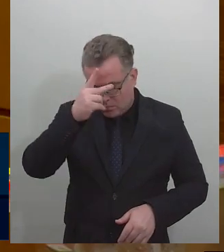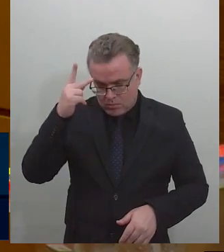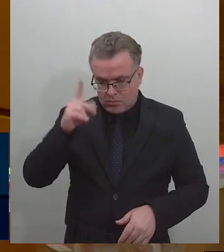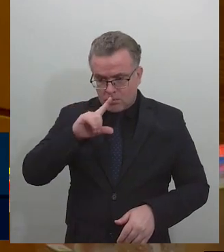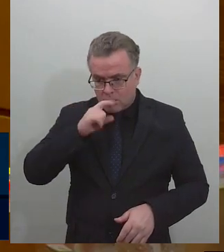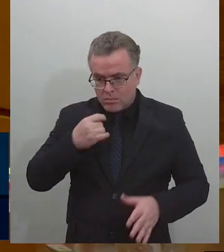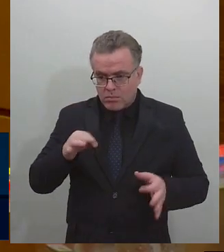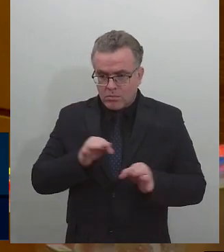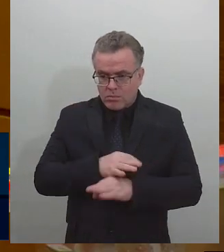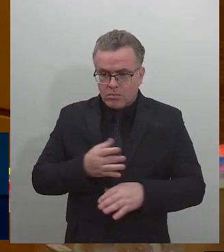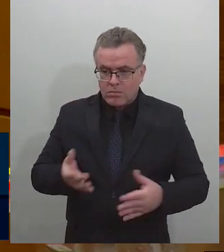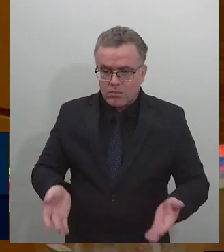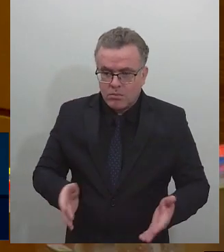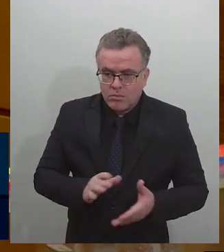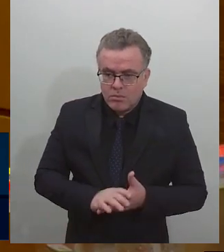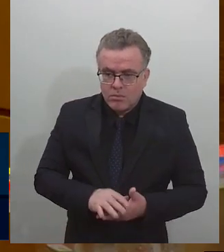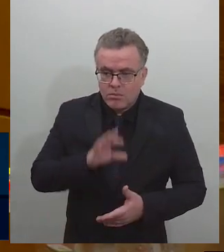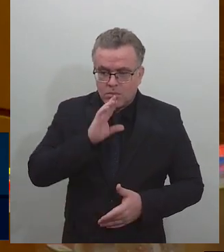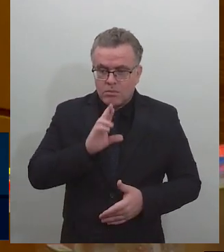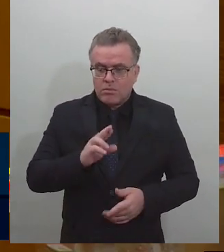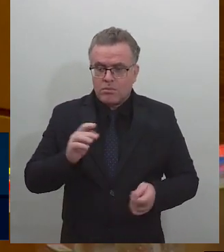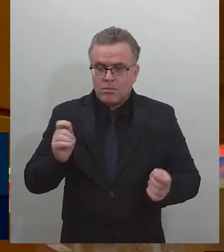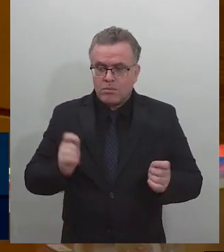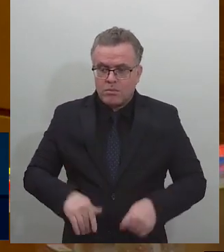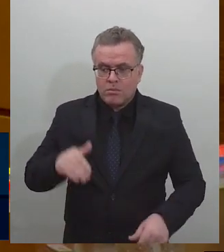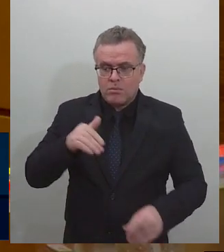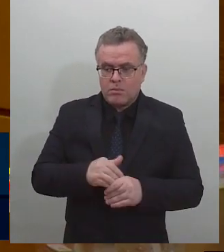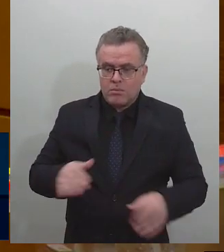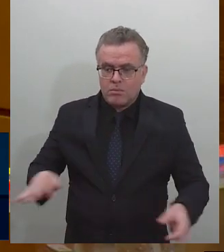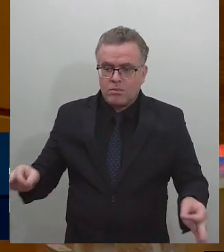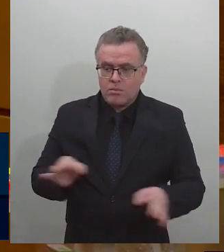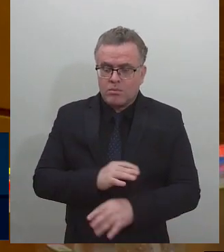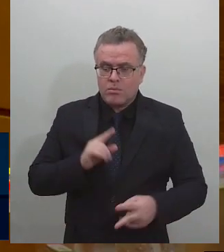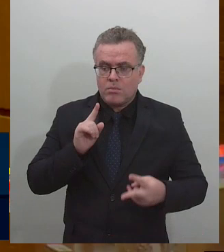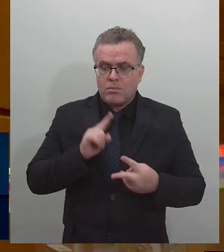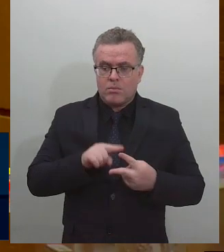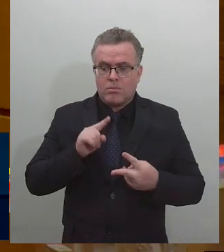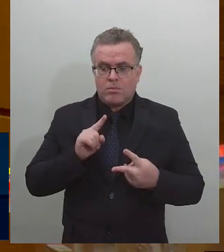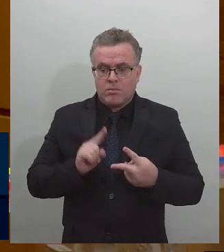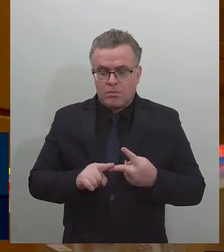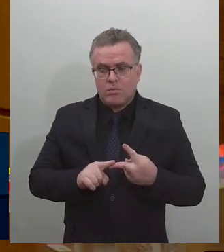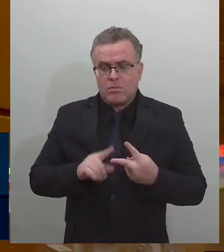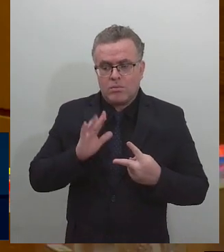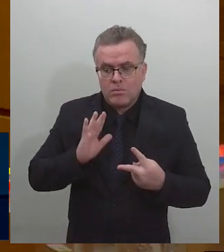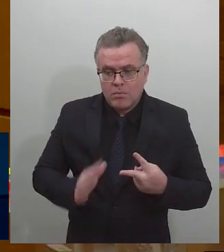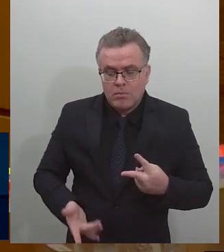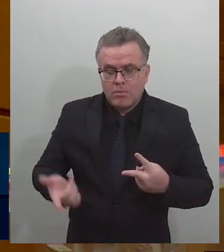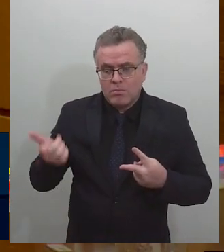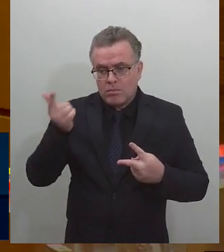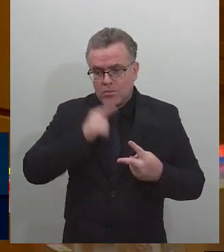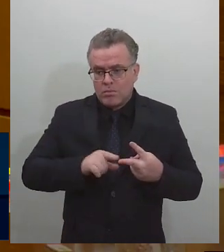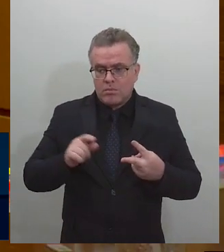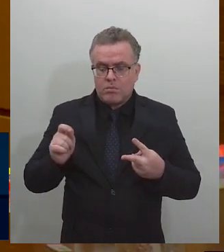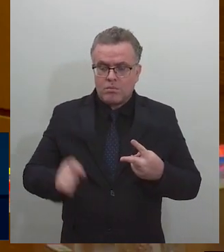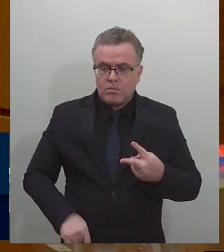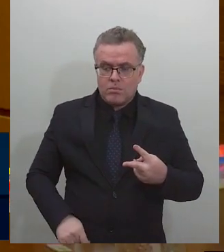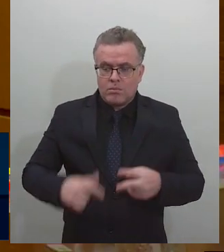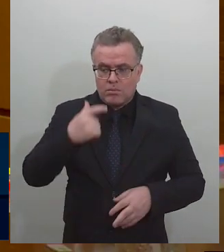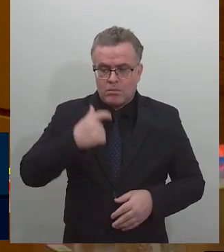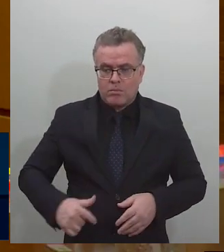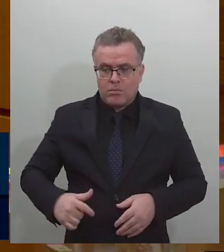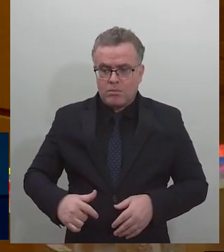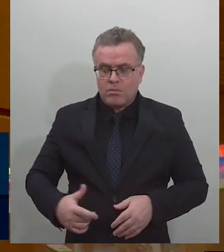resultados eleitorais dos dois últimos pleitos me colocaram como a vereadora